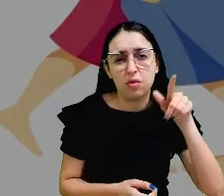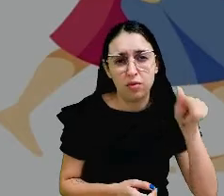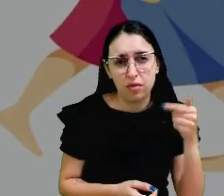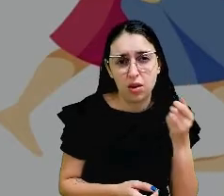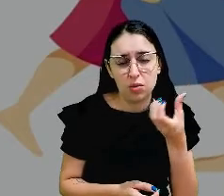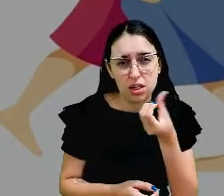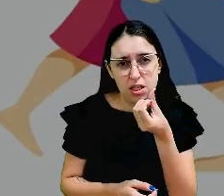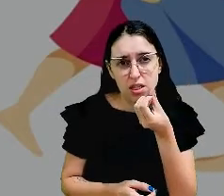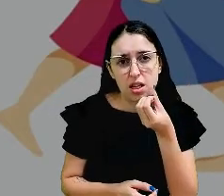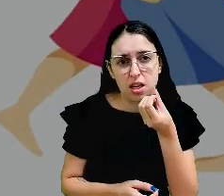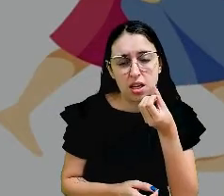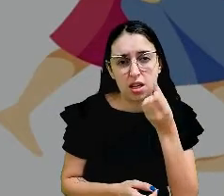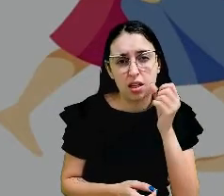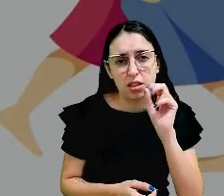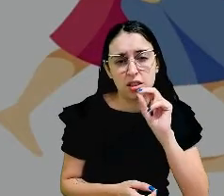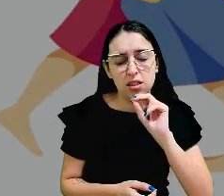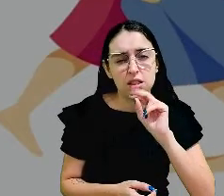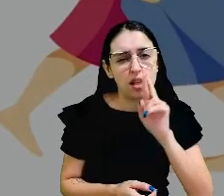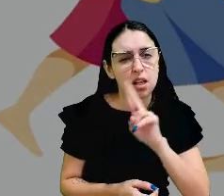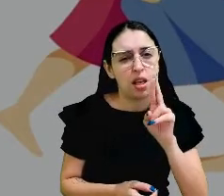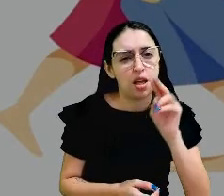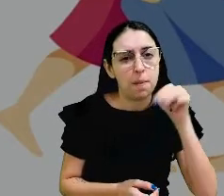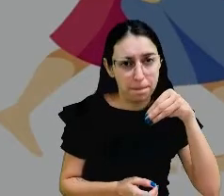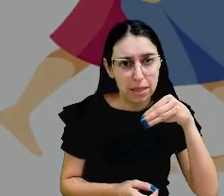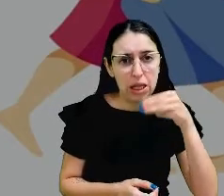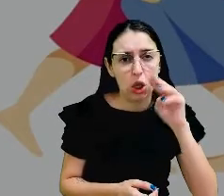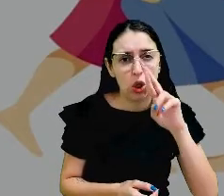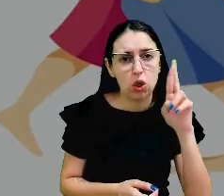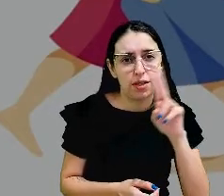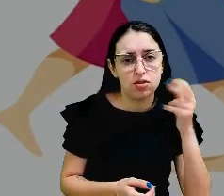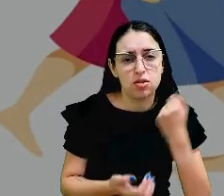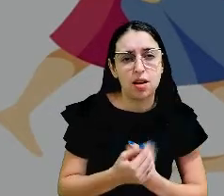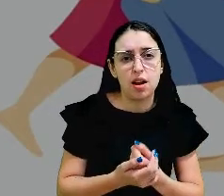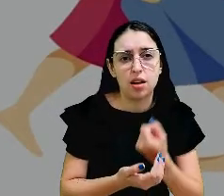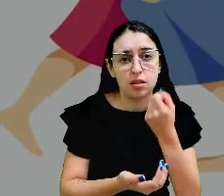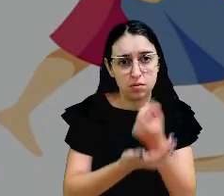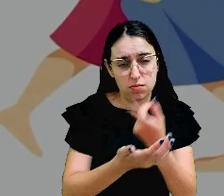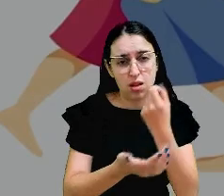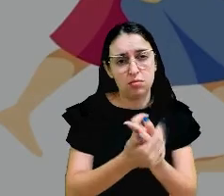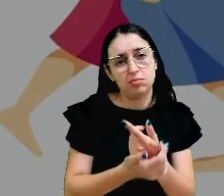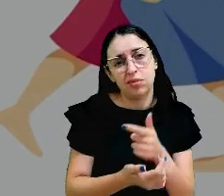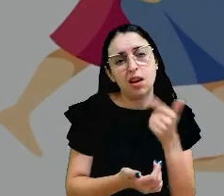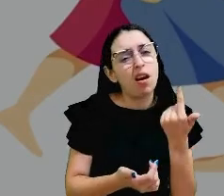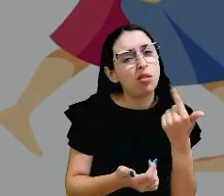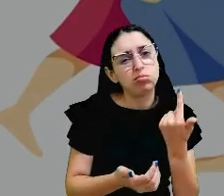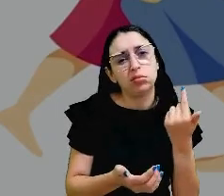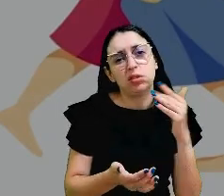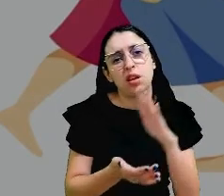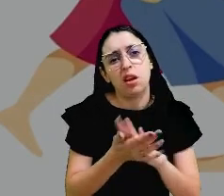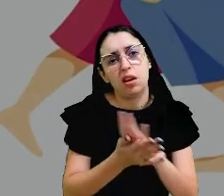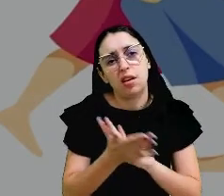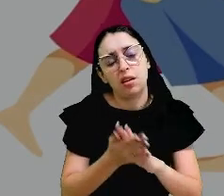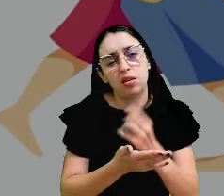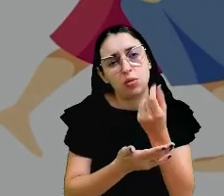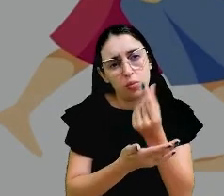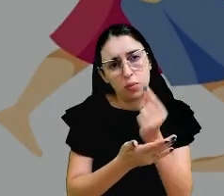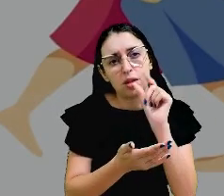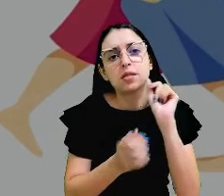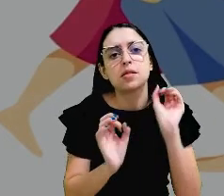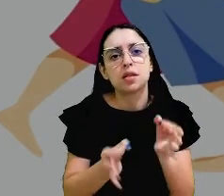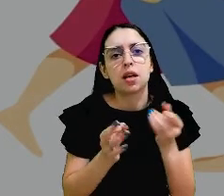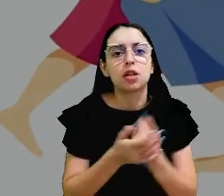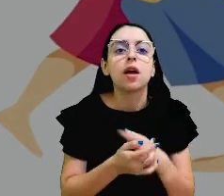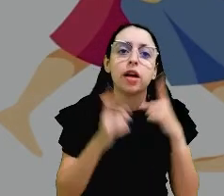foram aplicados. Então, sem um orçamento suficiente, é muito difícil fazer uma política pública,